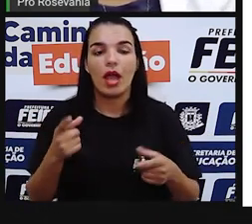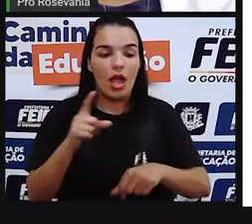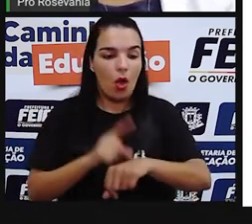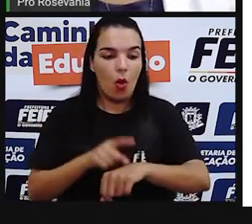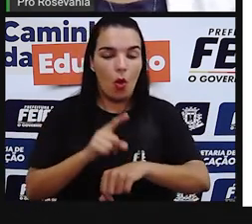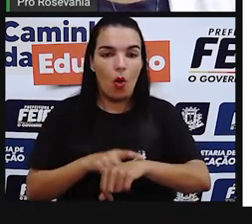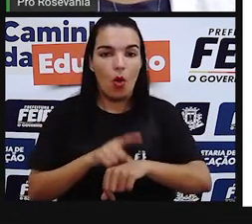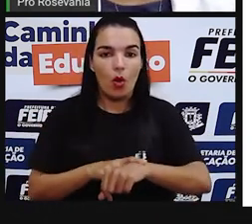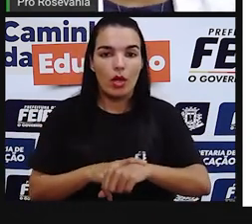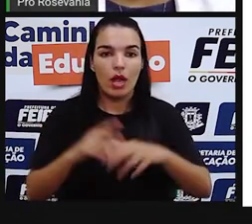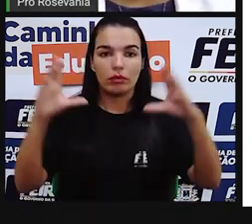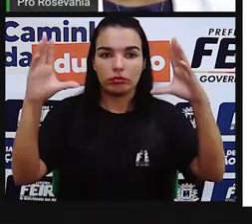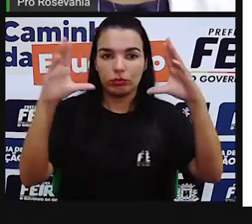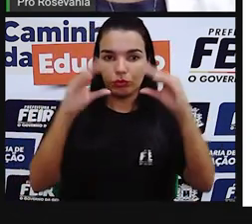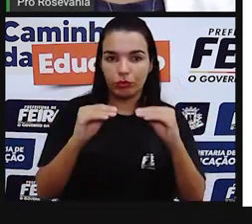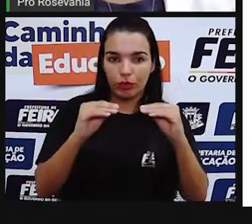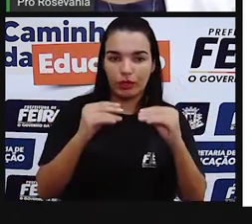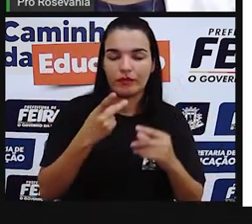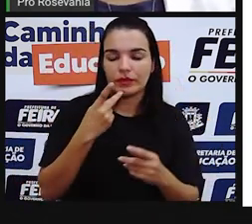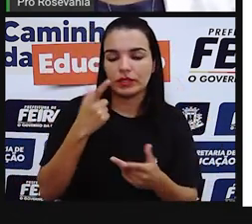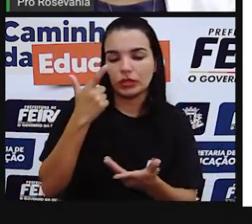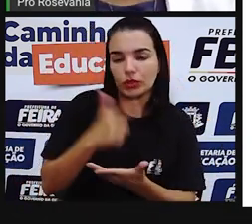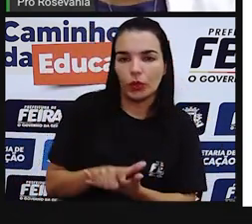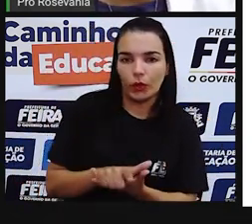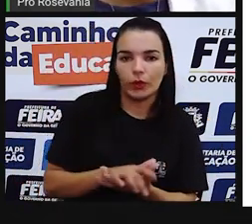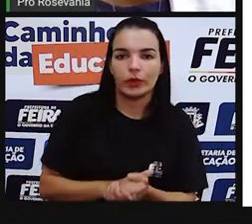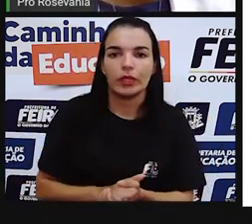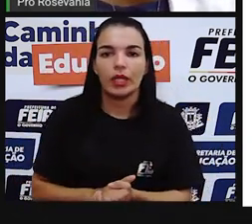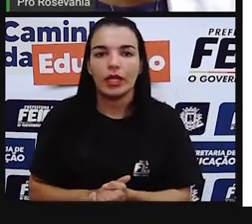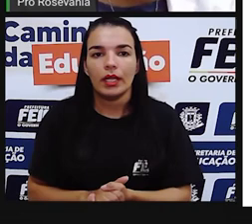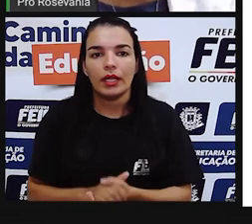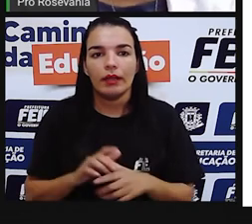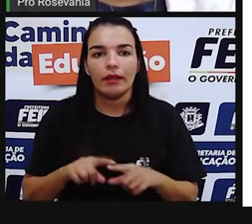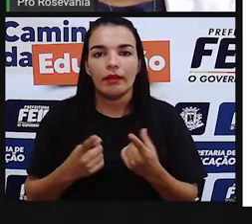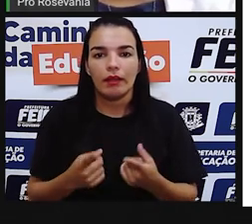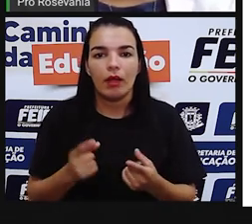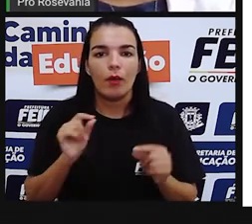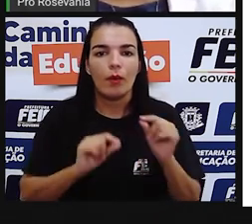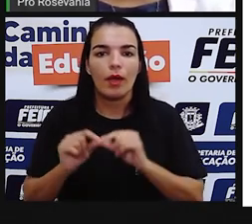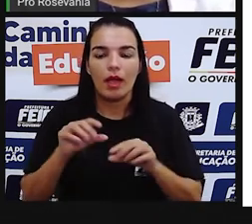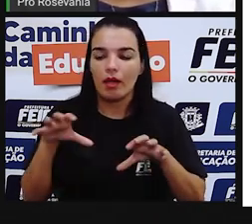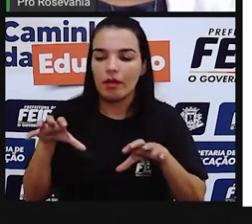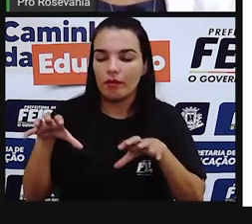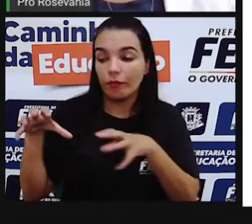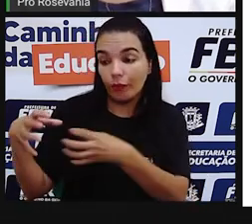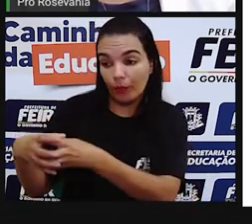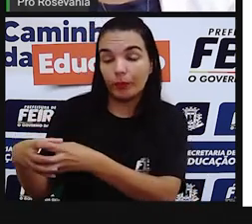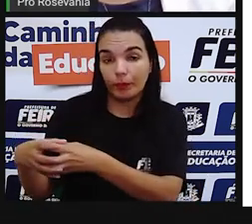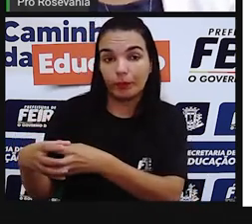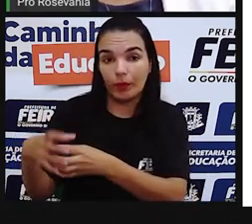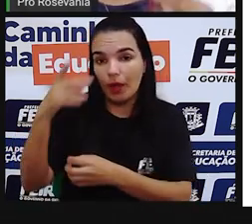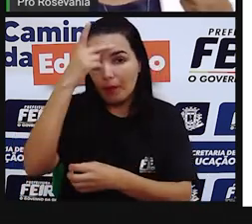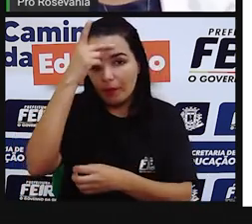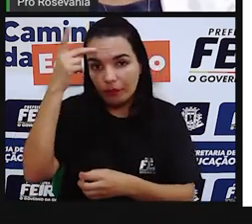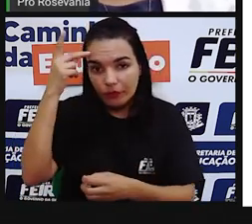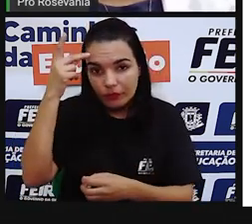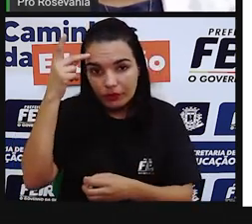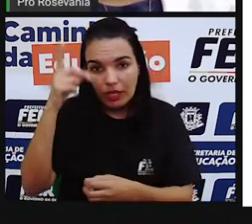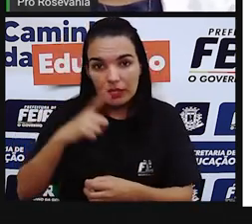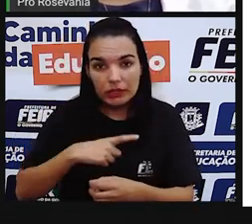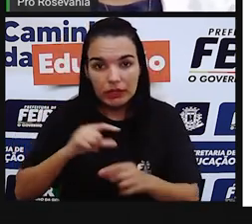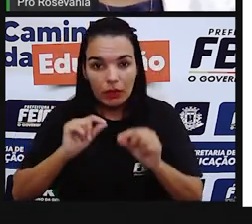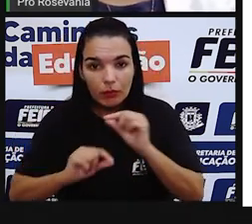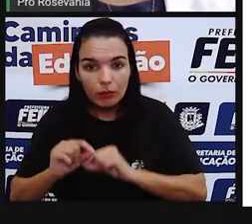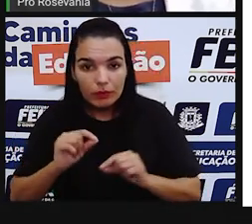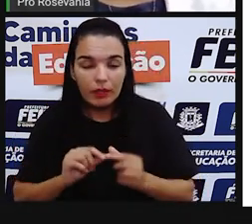da revisão, o que, que a gente tem? A gente percebeu que a formação do povo brasileiro, inicialmente, se deu a partir daqueles